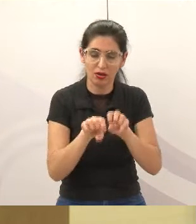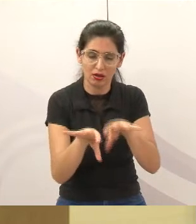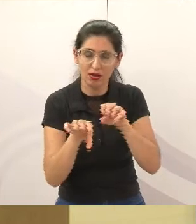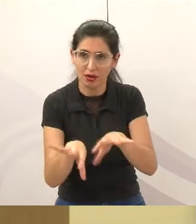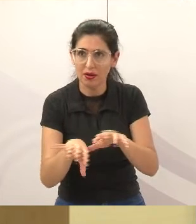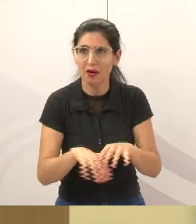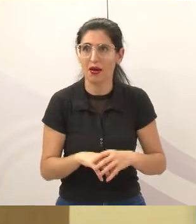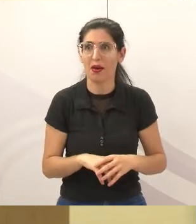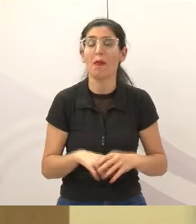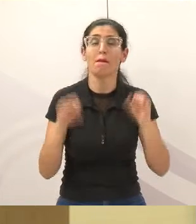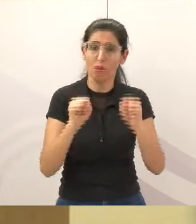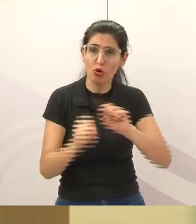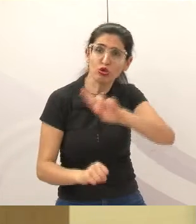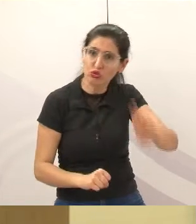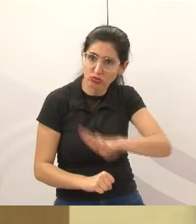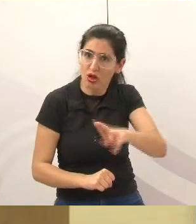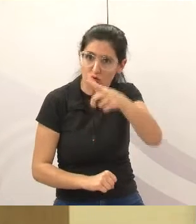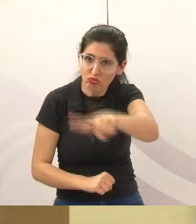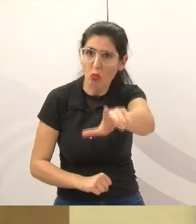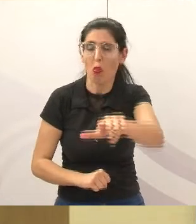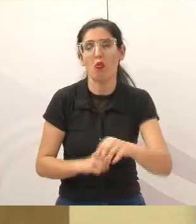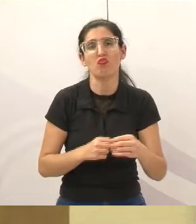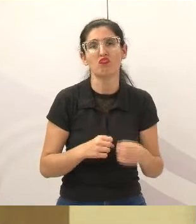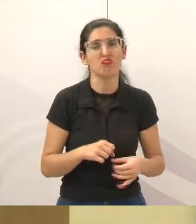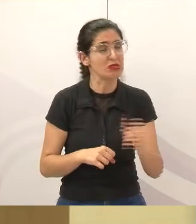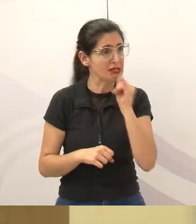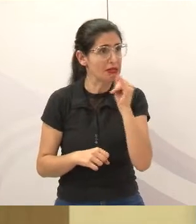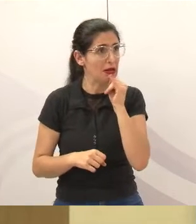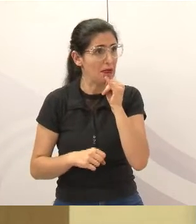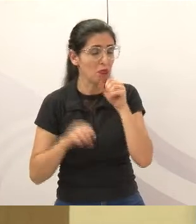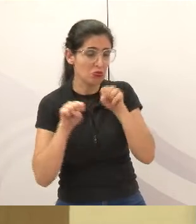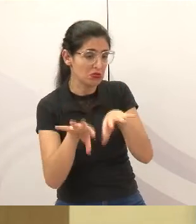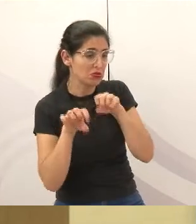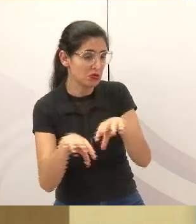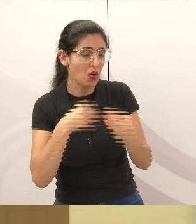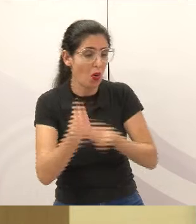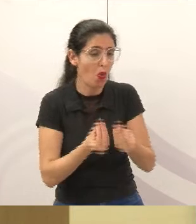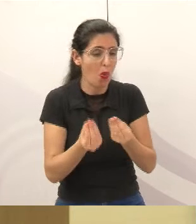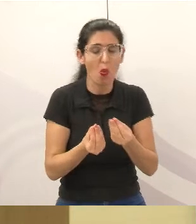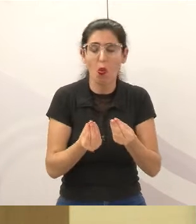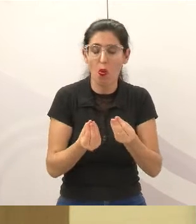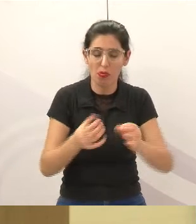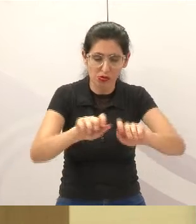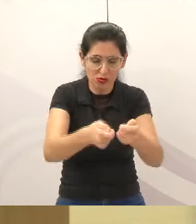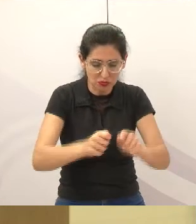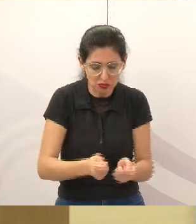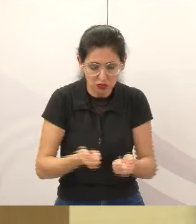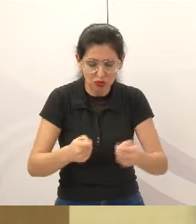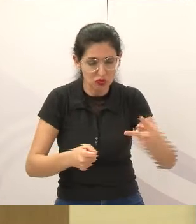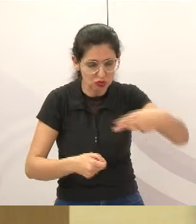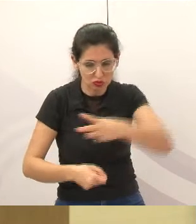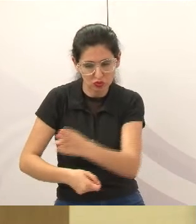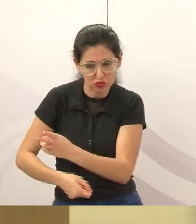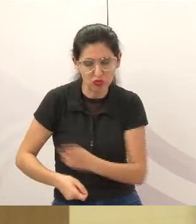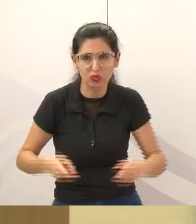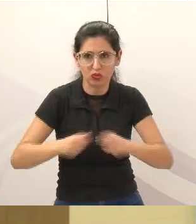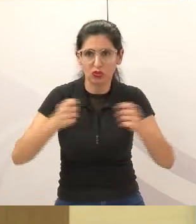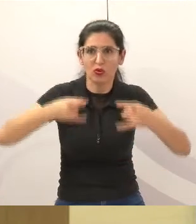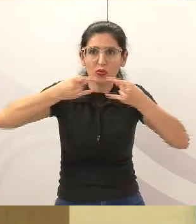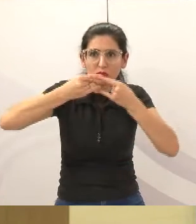ser até reutilizado. Então, a gente tem várias maneiras. Eu acho que, de repente, você investir